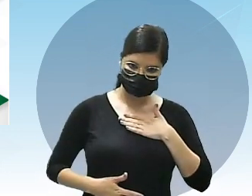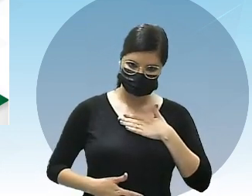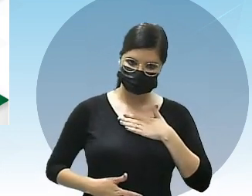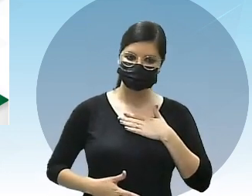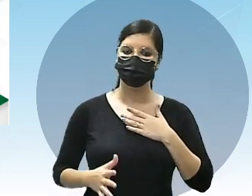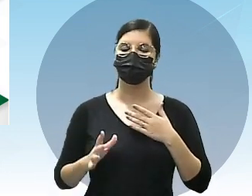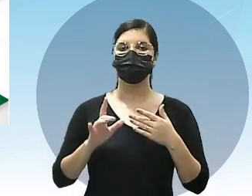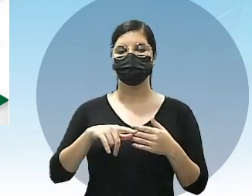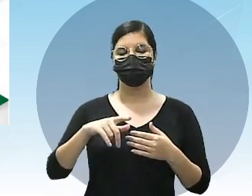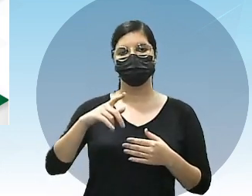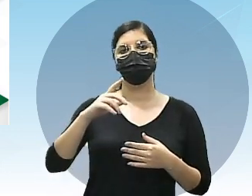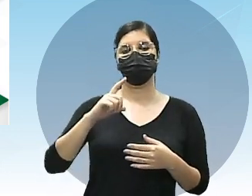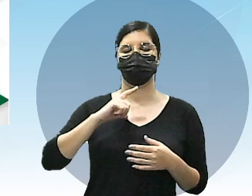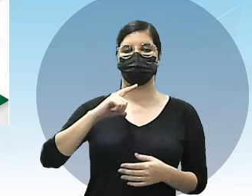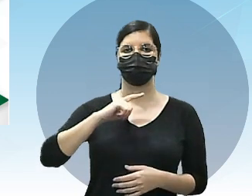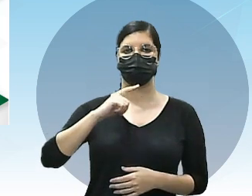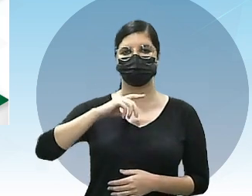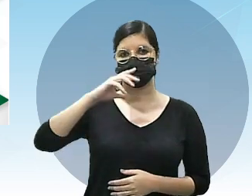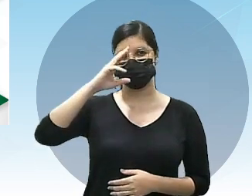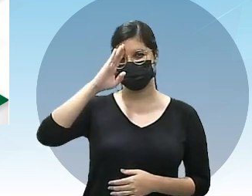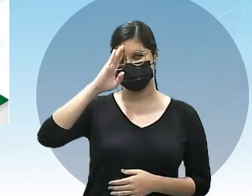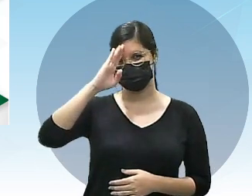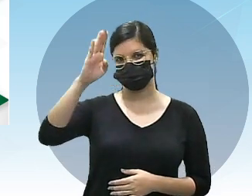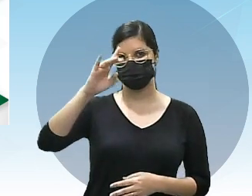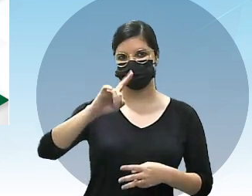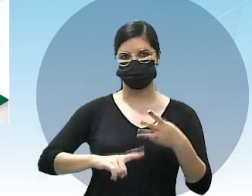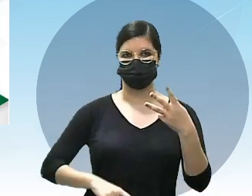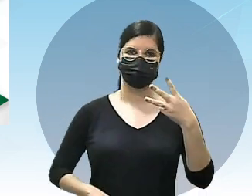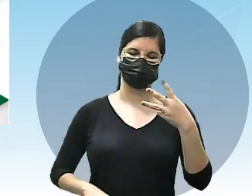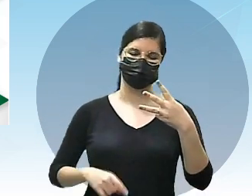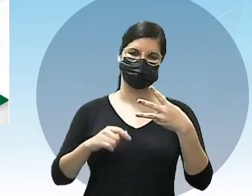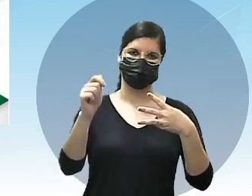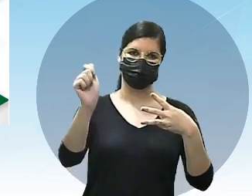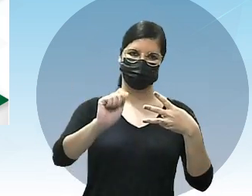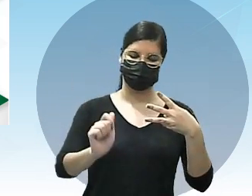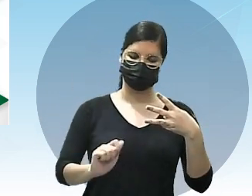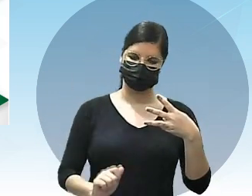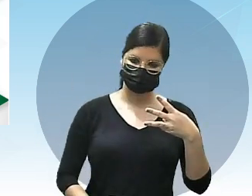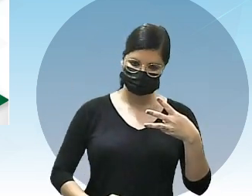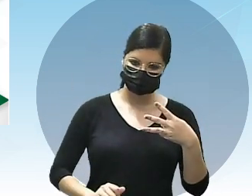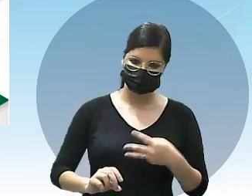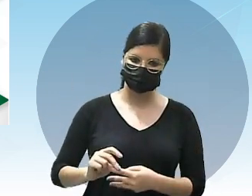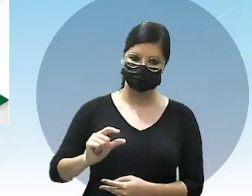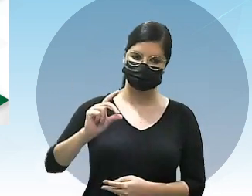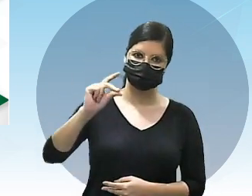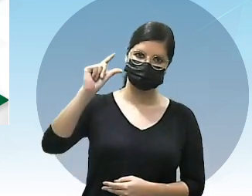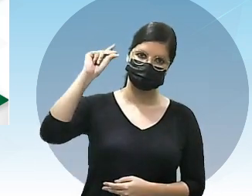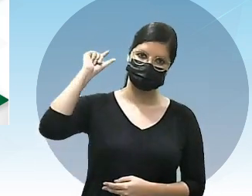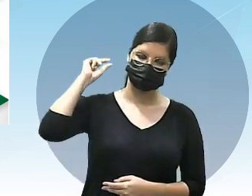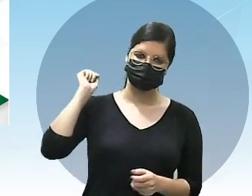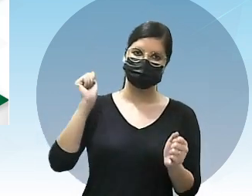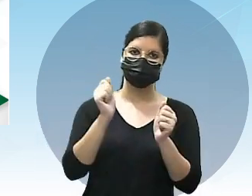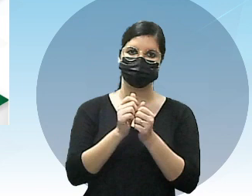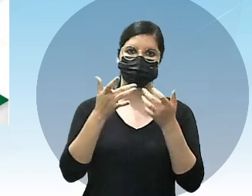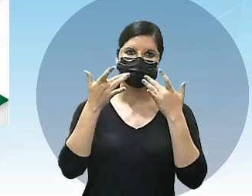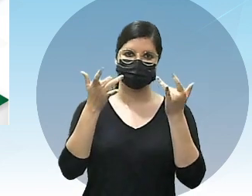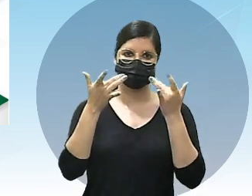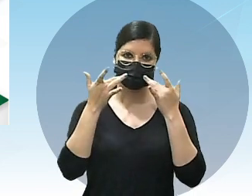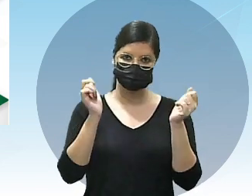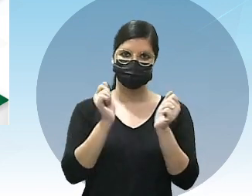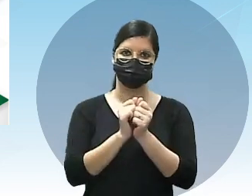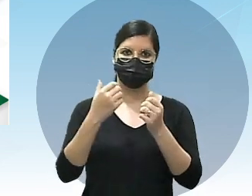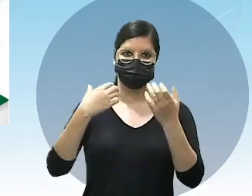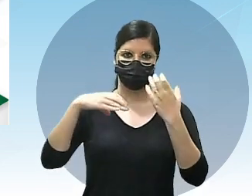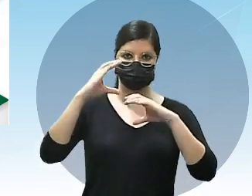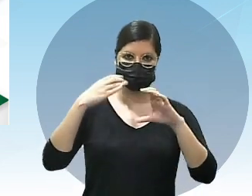né com e como uma das três principais artes cênicas como eu falei agora pouco da antiguidade ao lado do Teatro e da ao